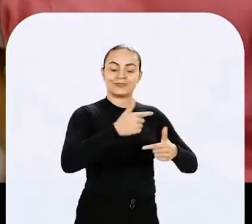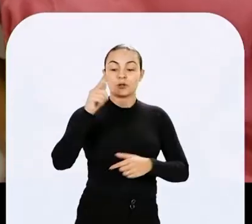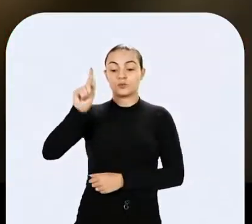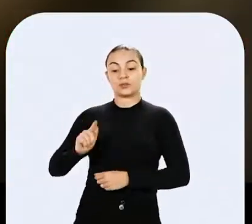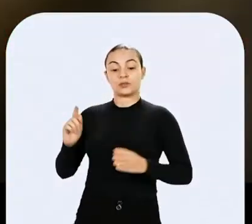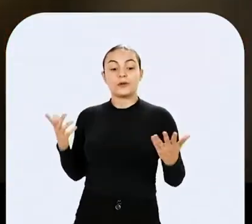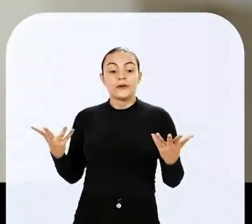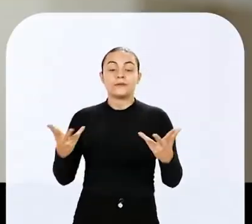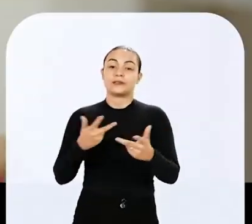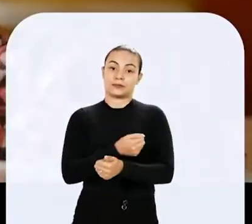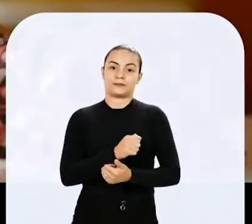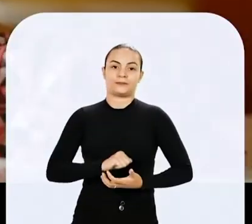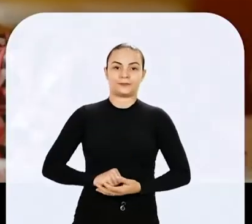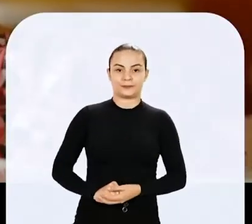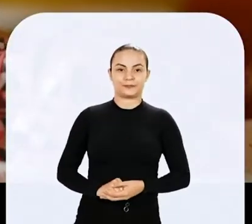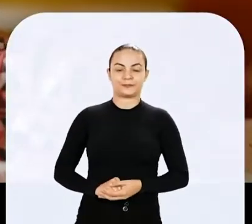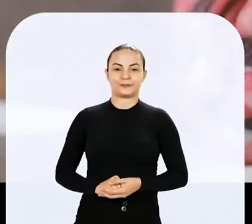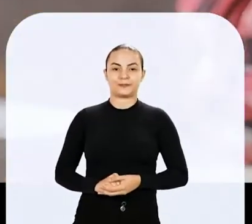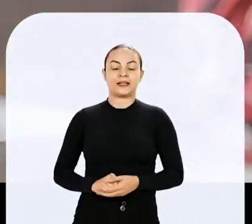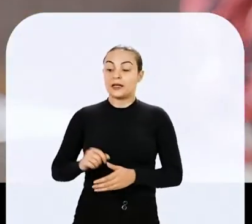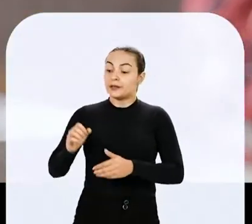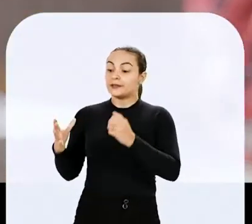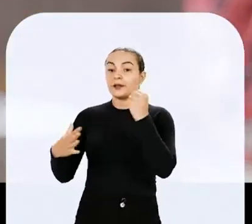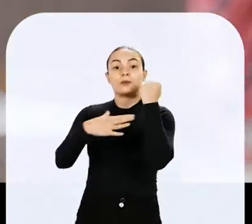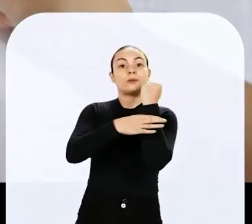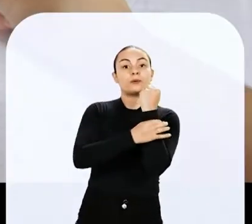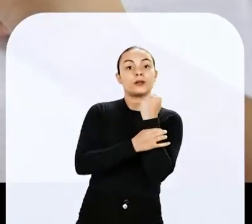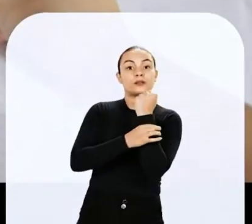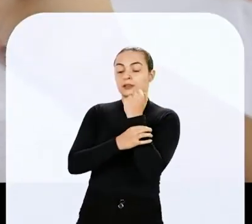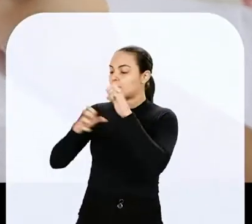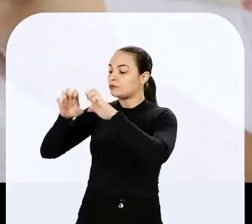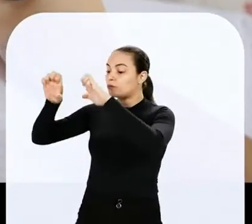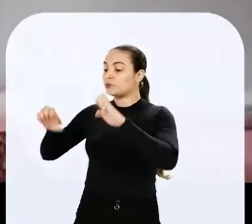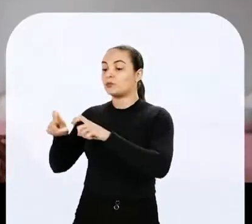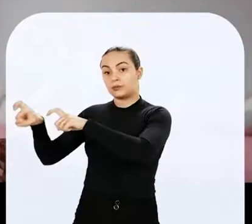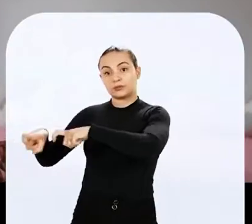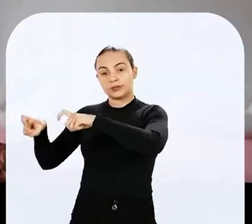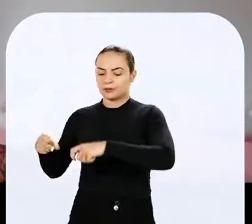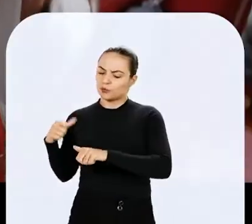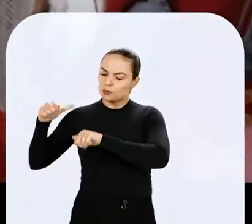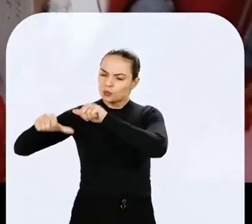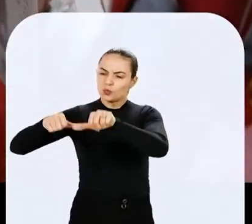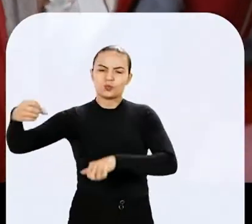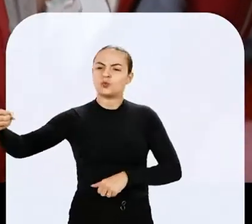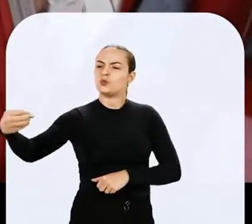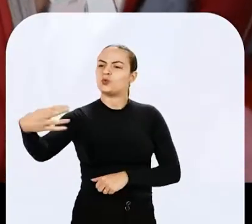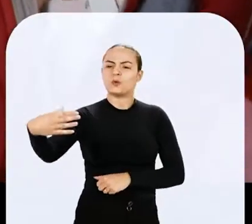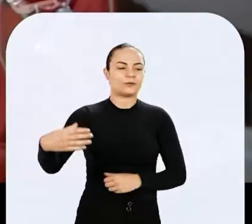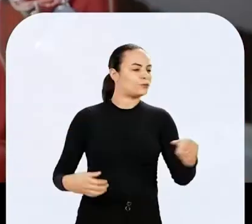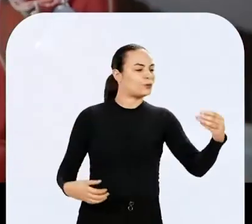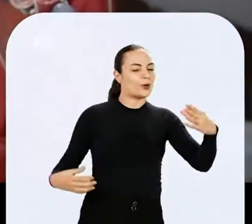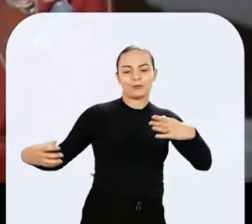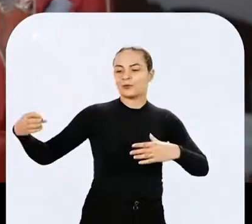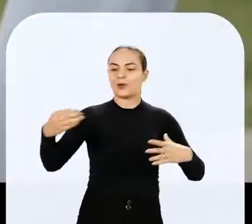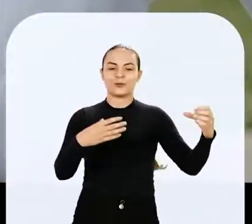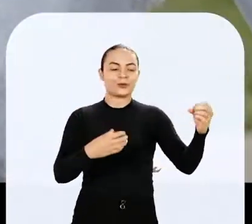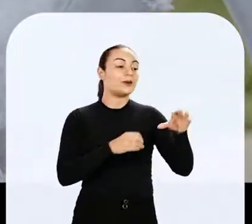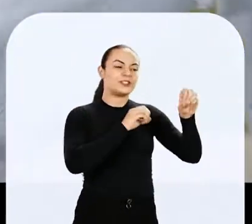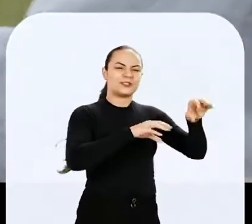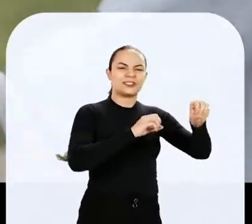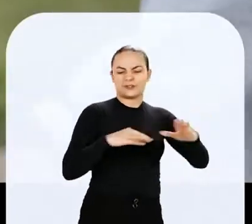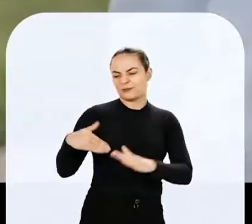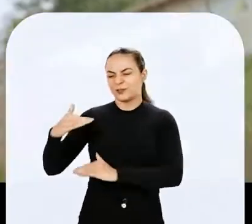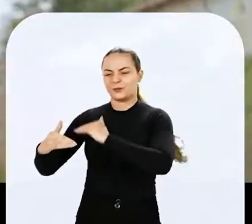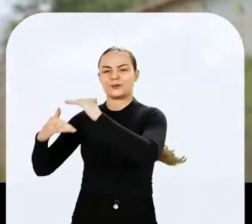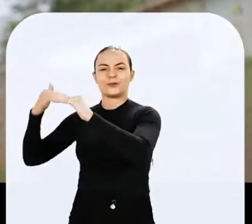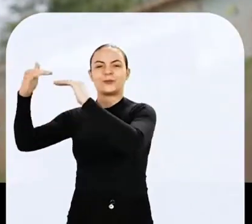aprender sempre mais. Quero uma escola bem cuidada, professores felizes e ter certeza de que eu vou poder estudar muito para o meu futuro